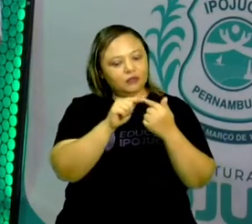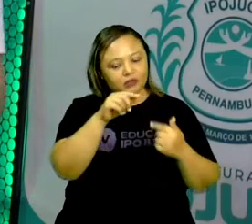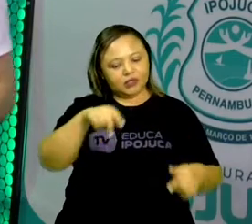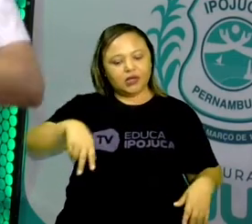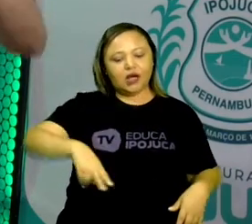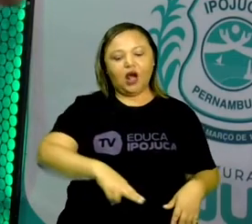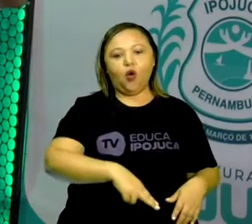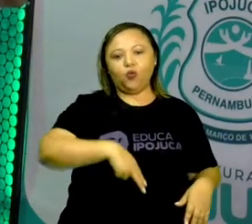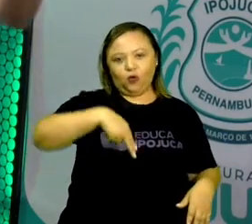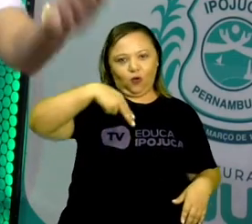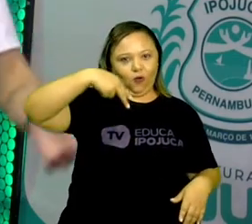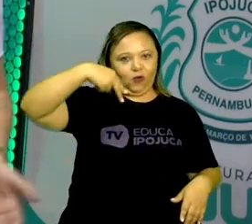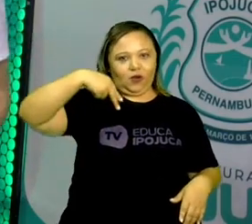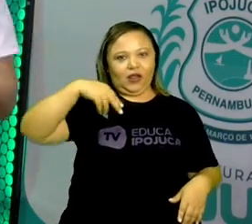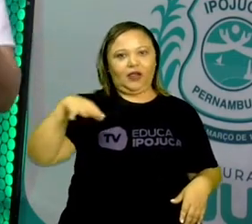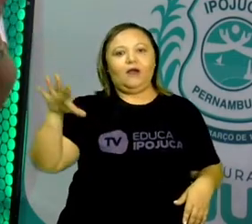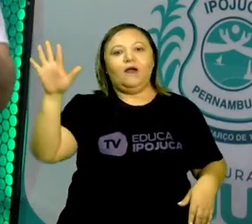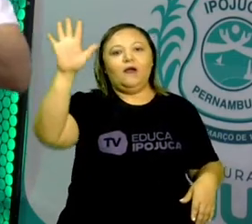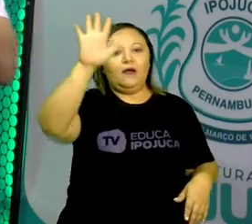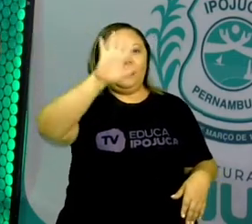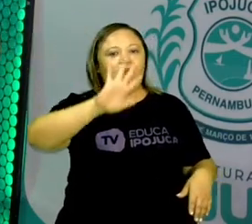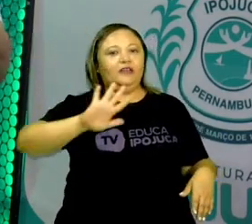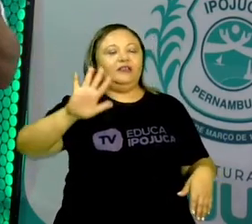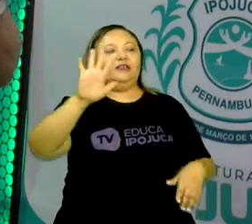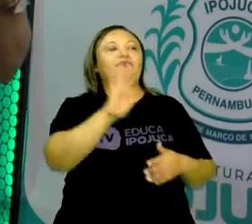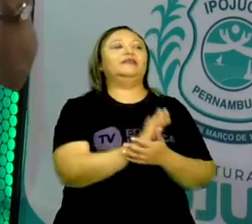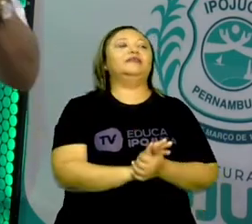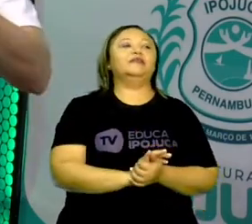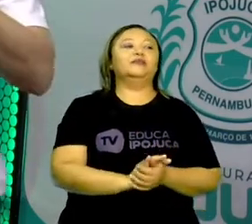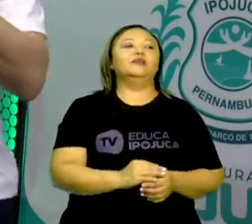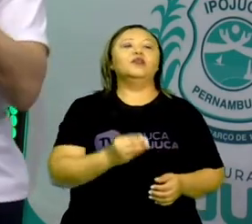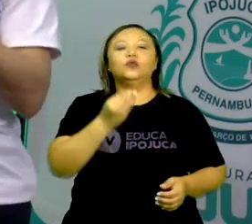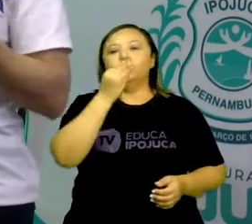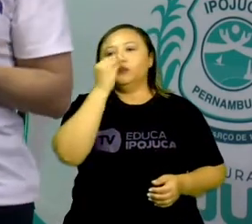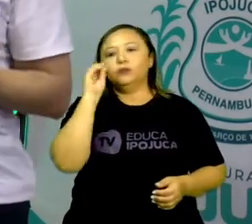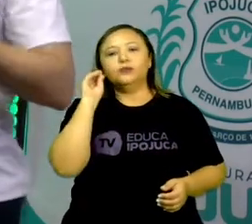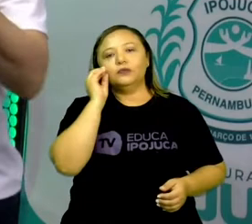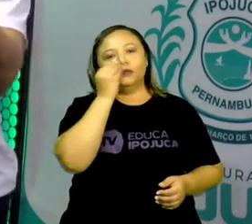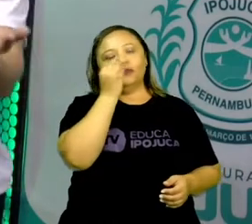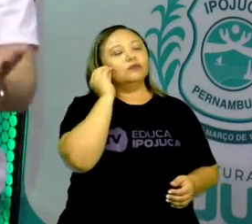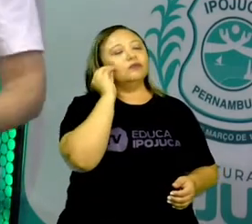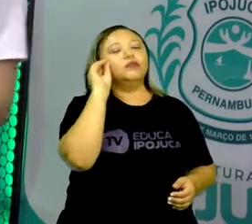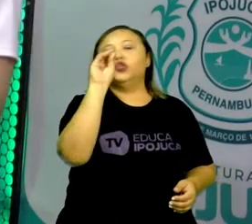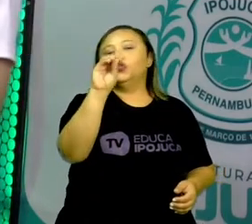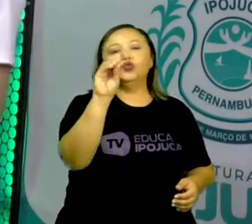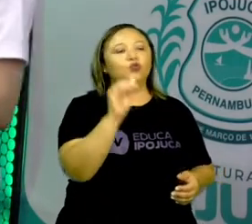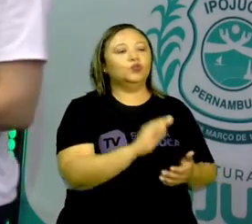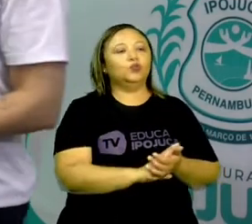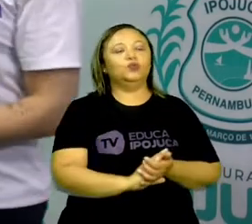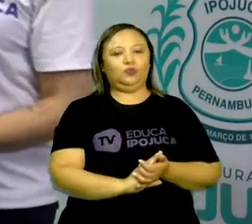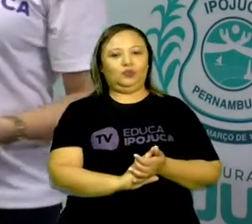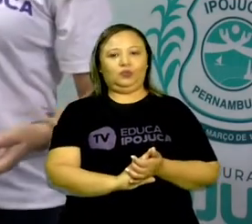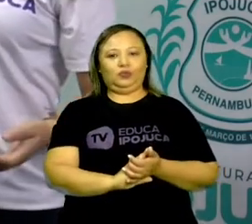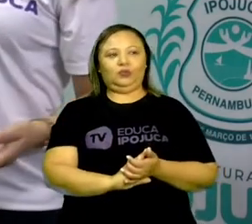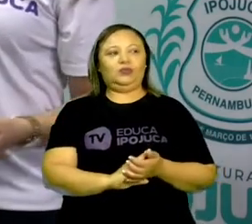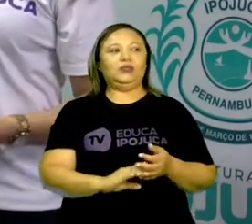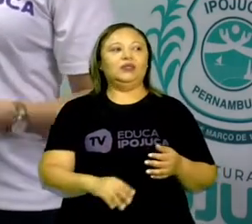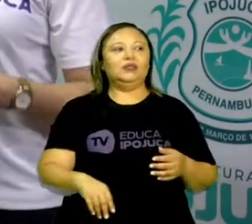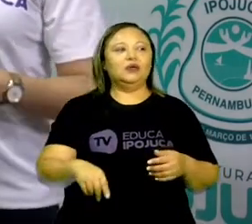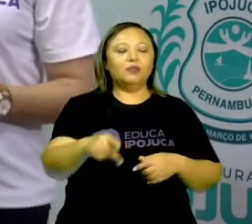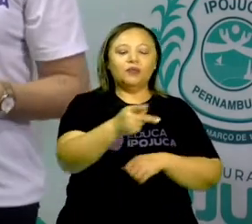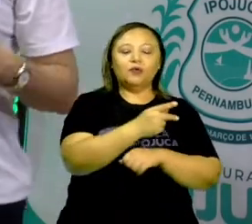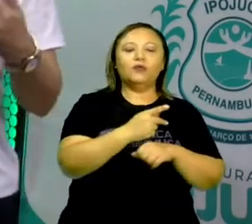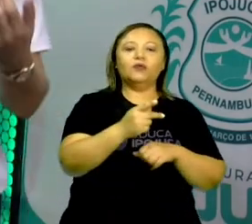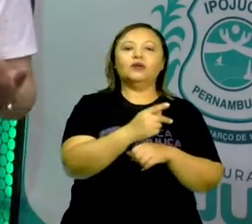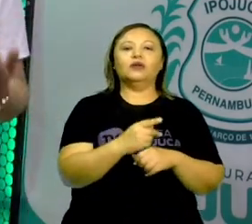um cheiro aí, um cheiro para vocês, alunos. Ou seja, um cheiro quer dizer, eu tô mandando um beijo, certo? Tô procurando